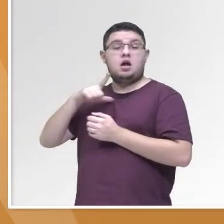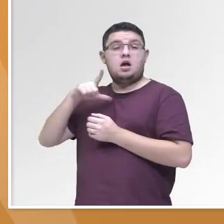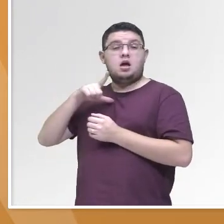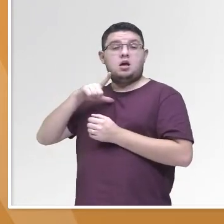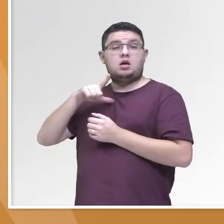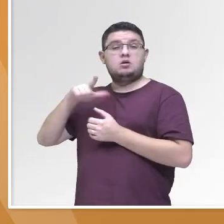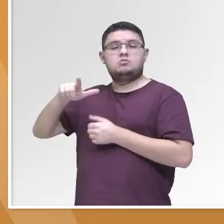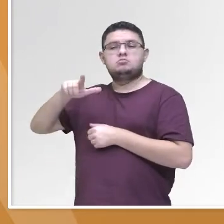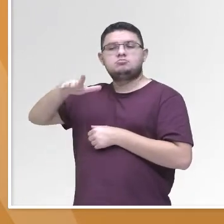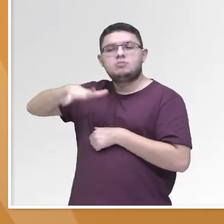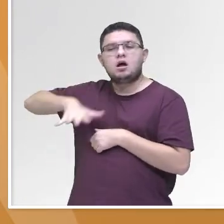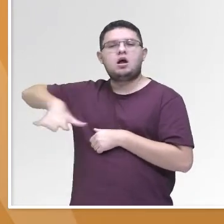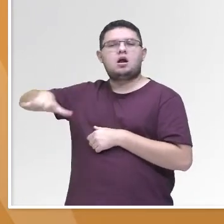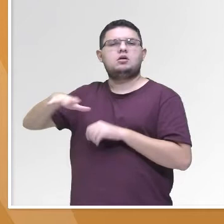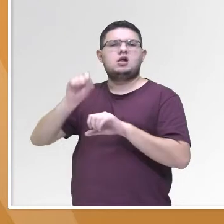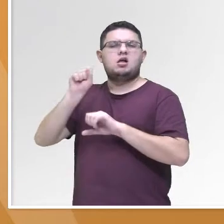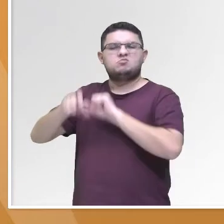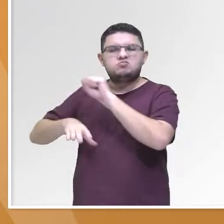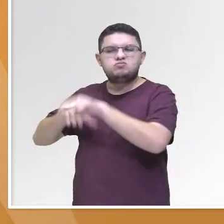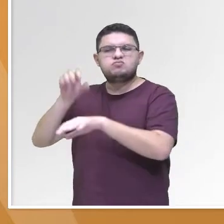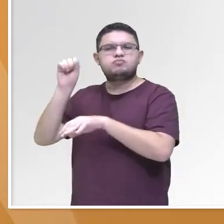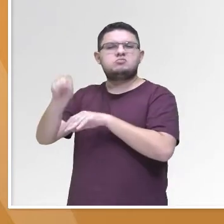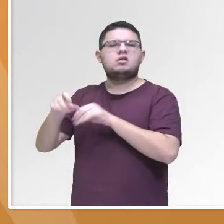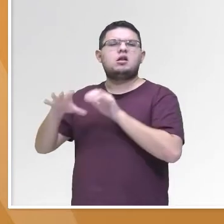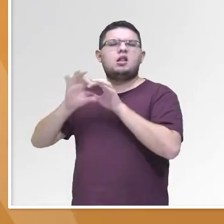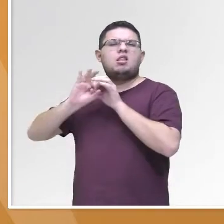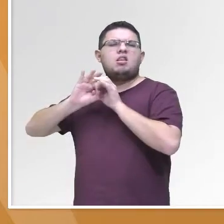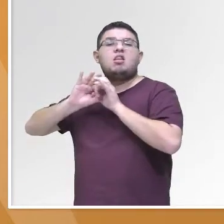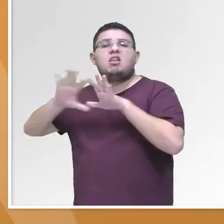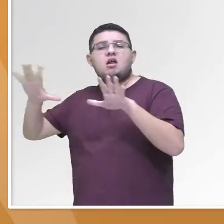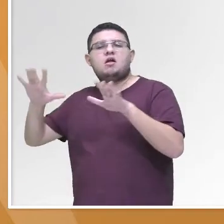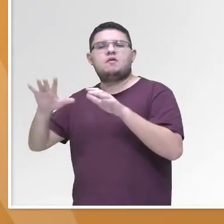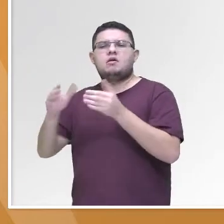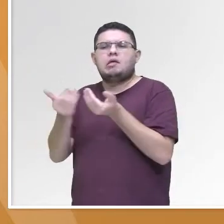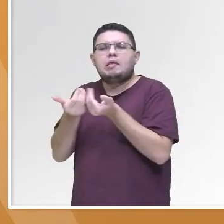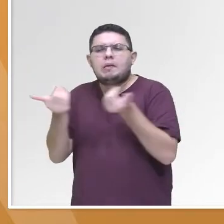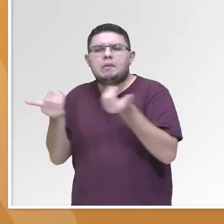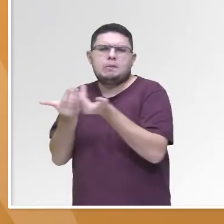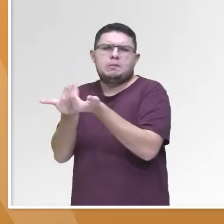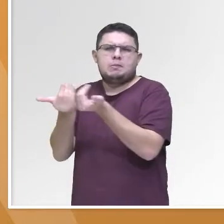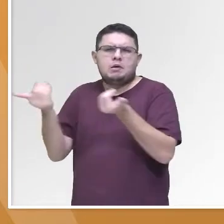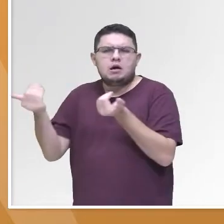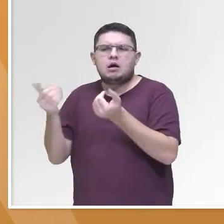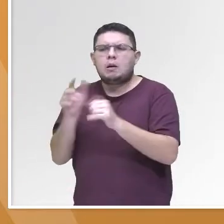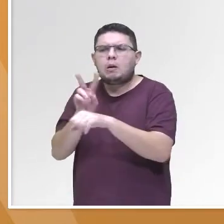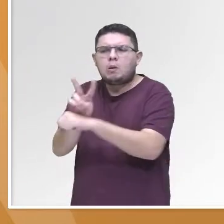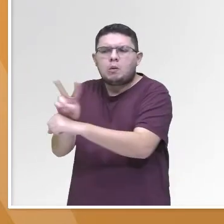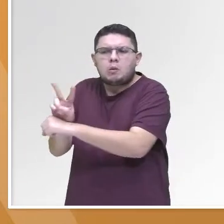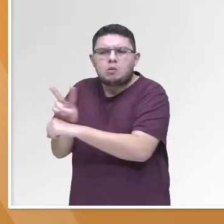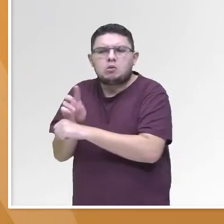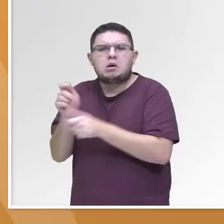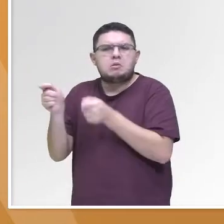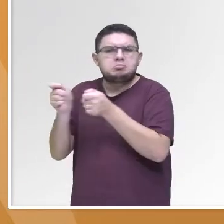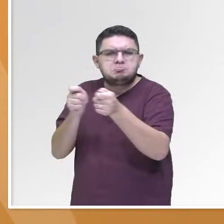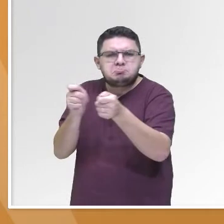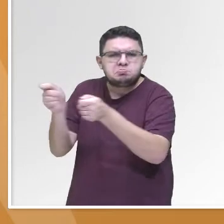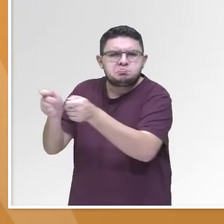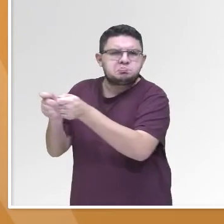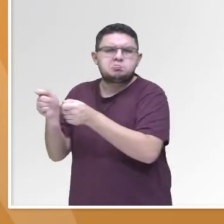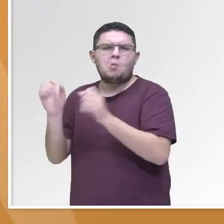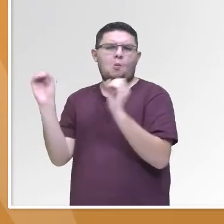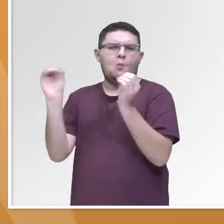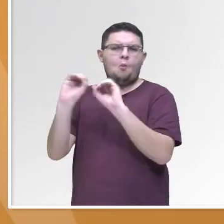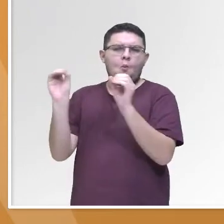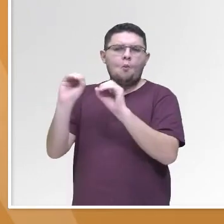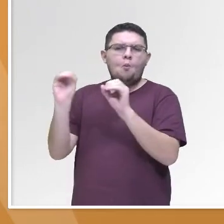a separação. Então, vários problemas que a gente poderia citar aí relacionados aos problemas ambientais, né? A